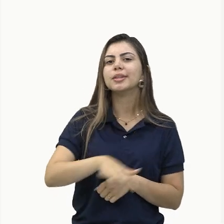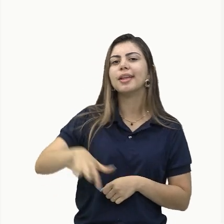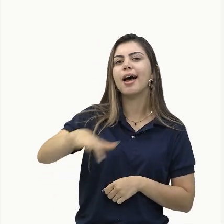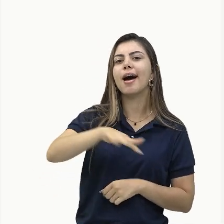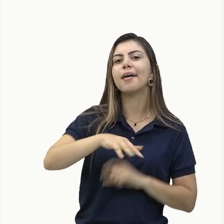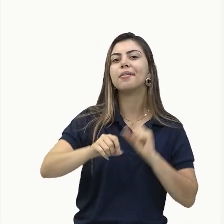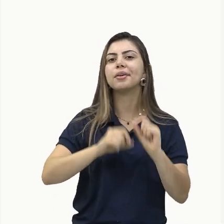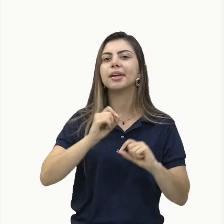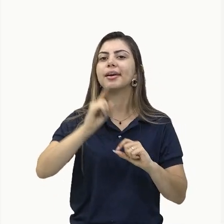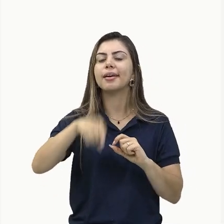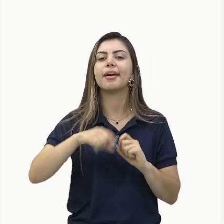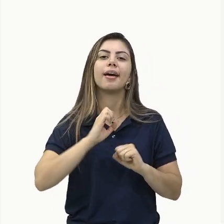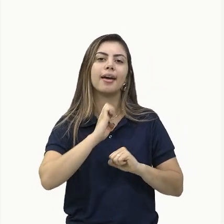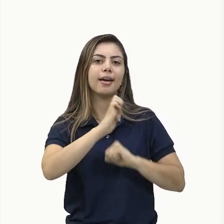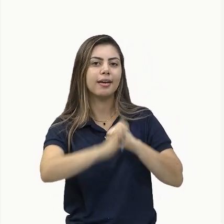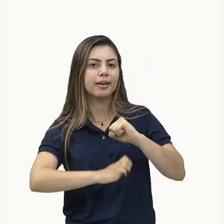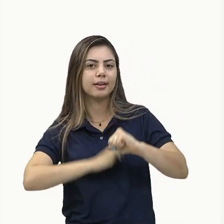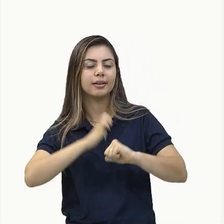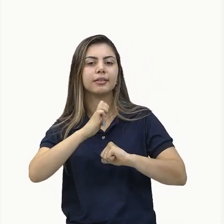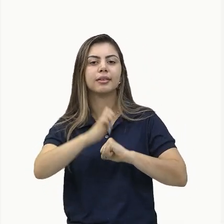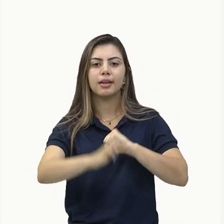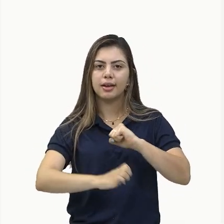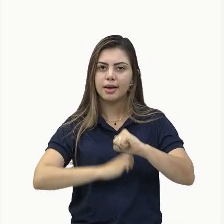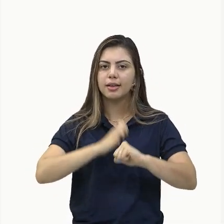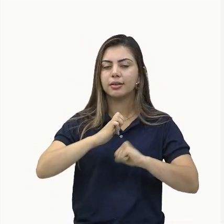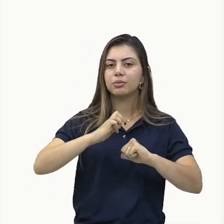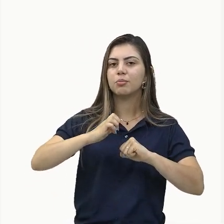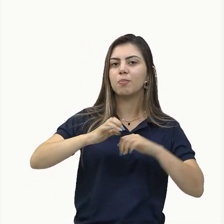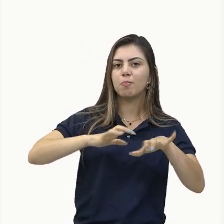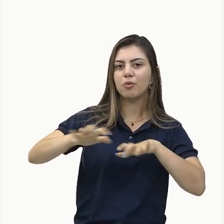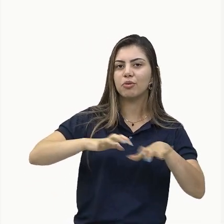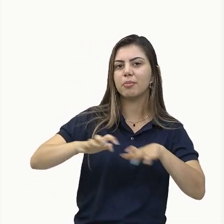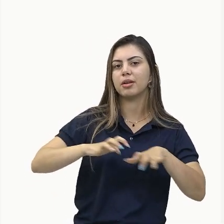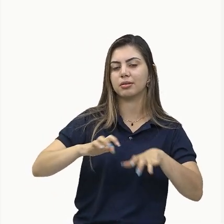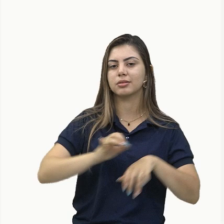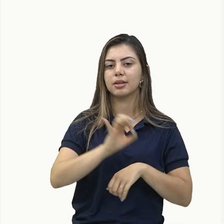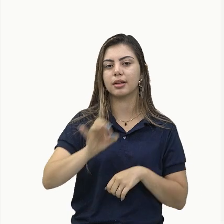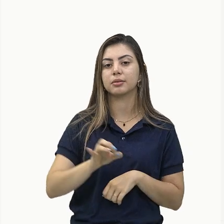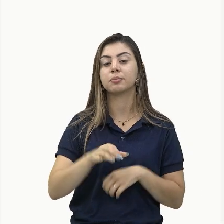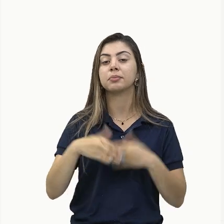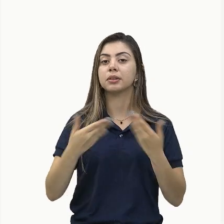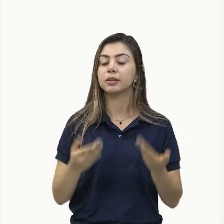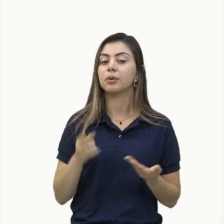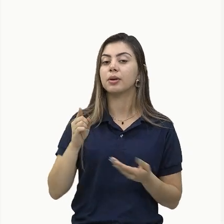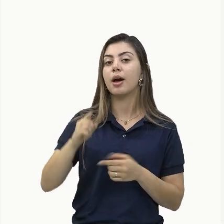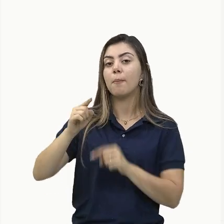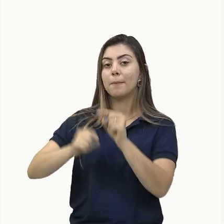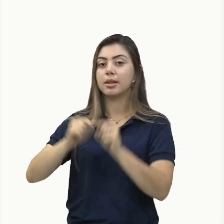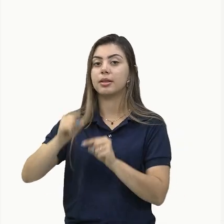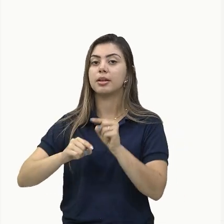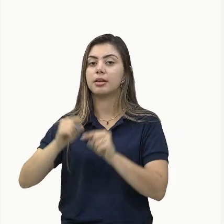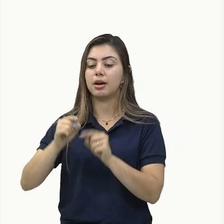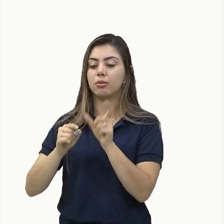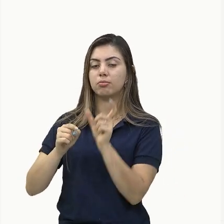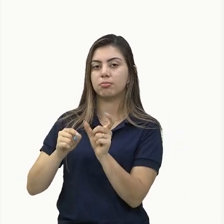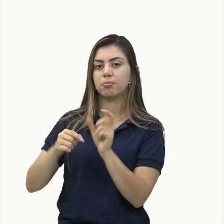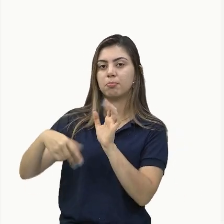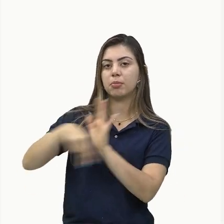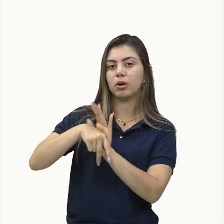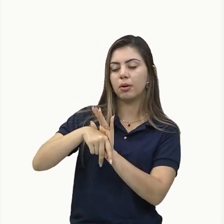elétricas, eu coloco aí entre parênteses os elétrons em movimento. E o amperímetro, ele mede o quê? Mede